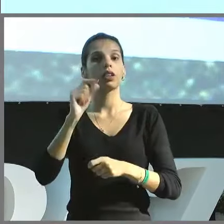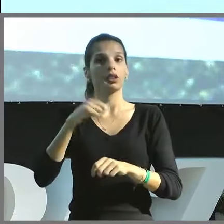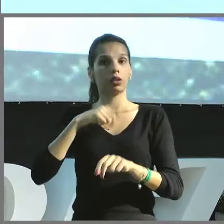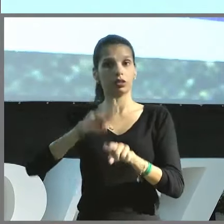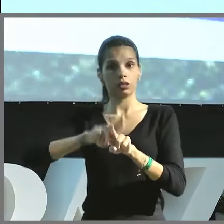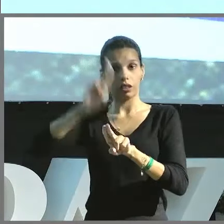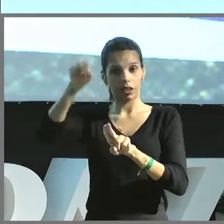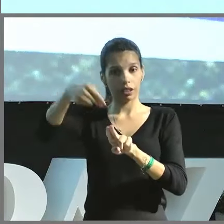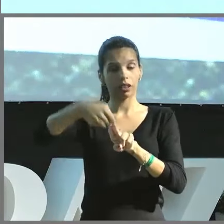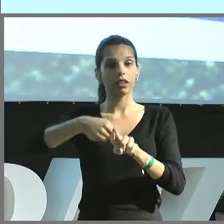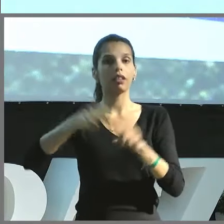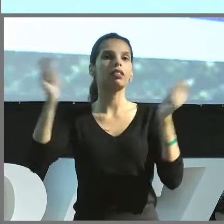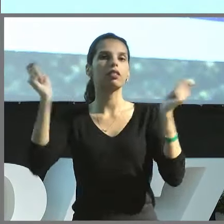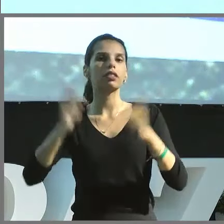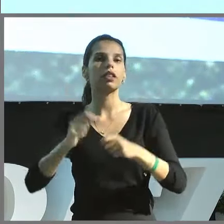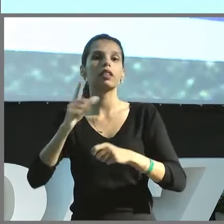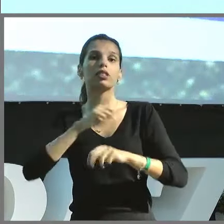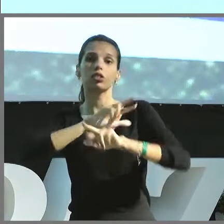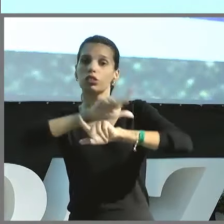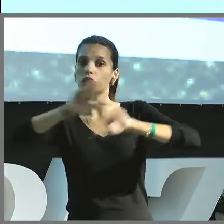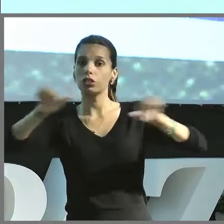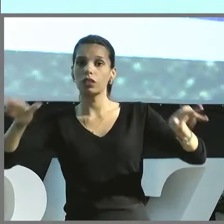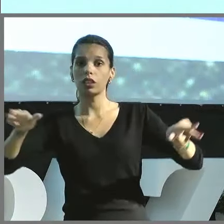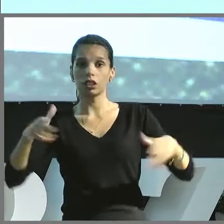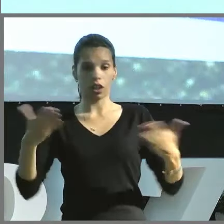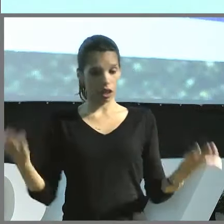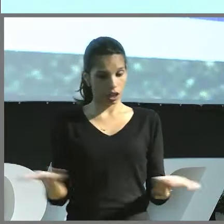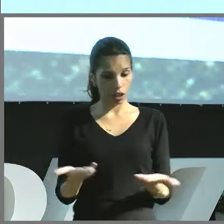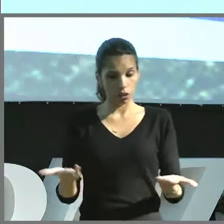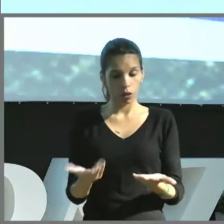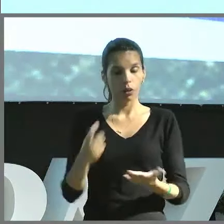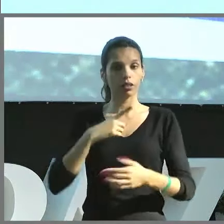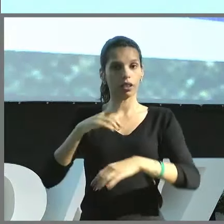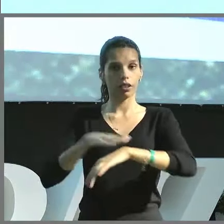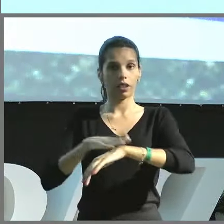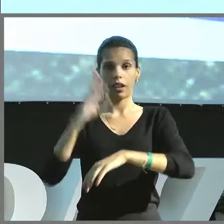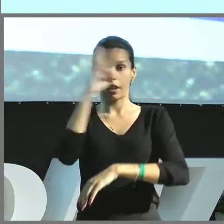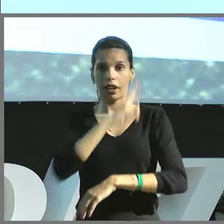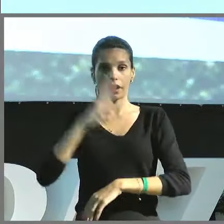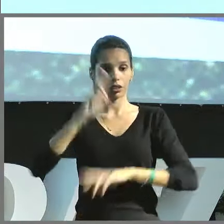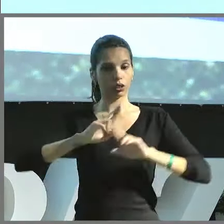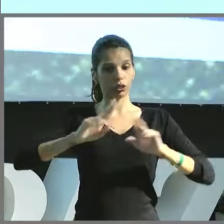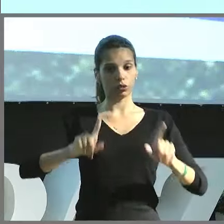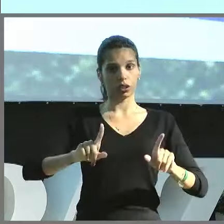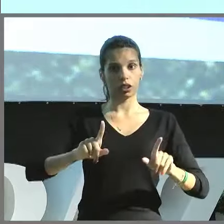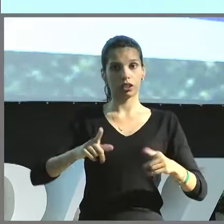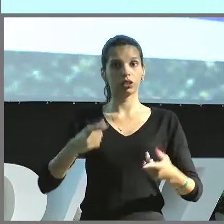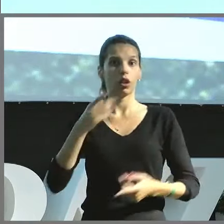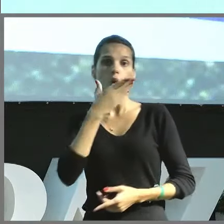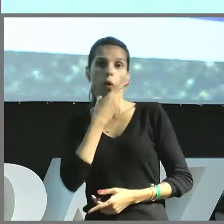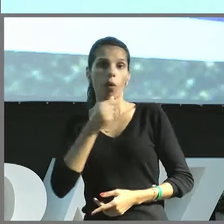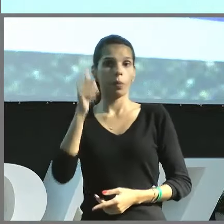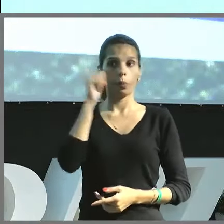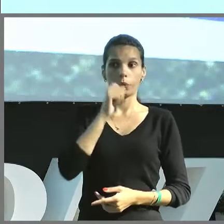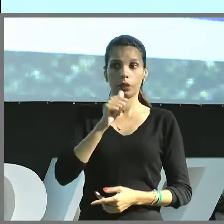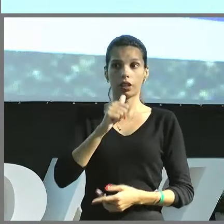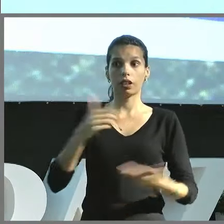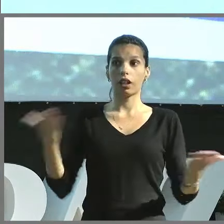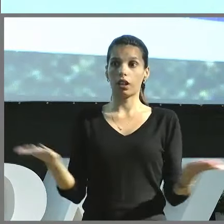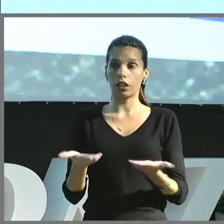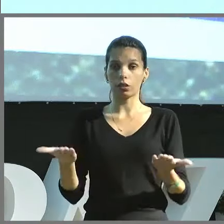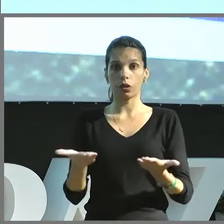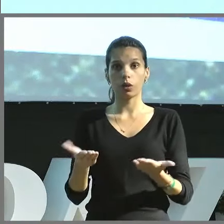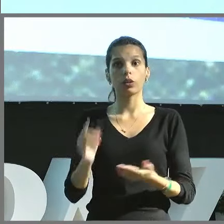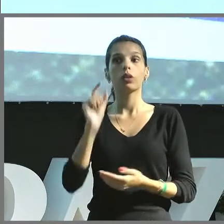numa etnia, numa cor de pele, poderemos reencarnar noutra. Nós não somos homens, não somos mulheres, somos espíritos. E